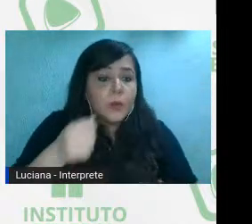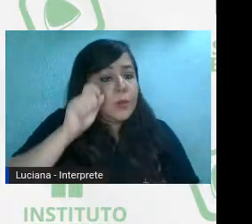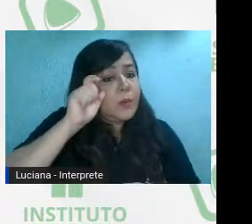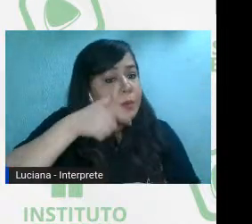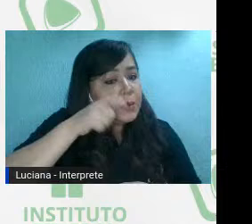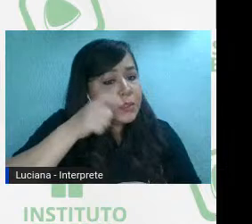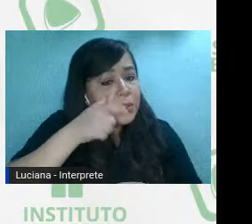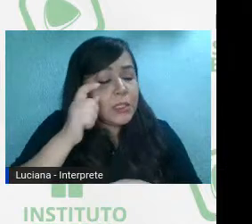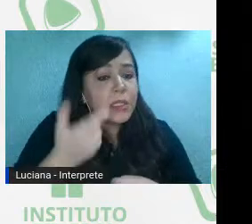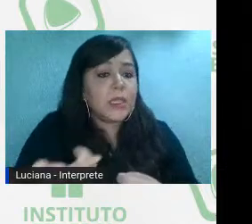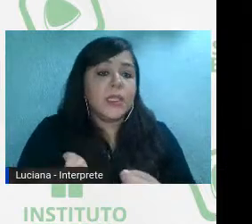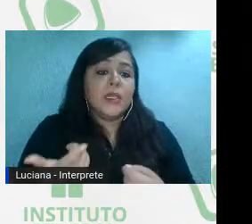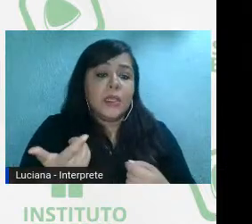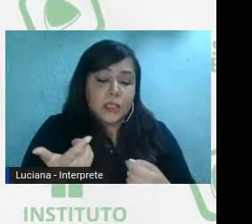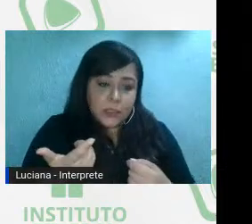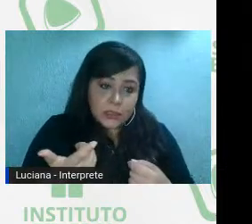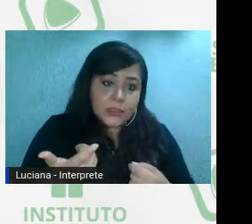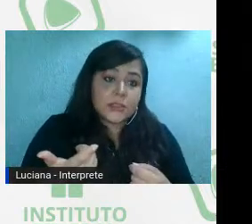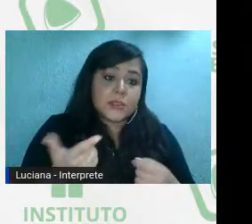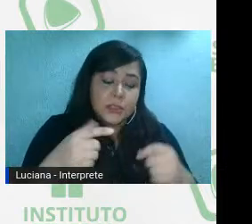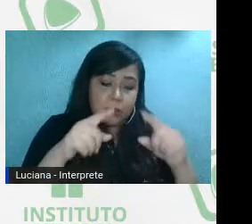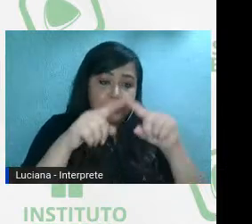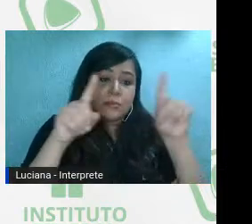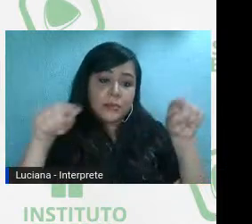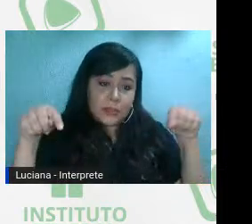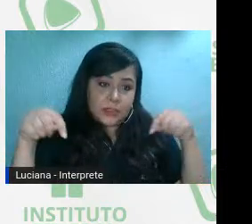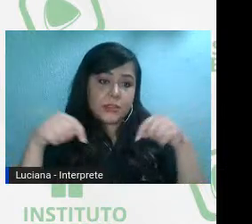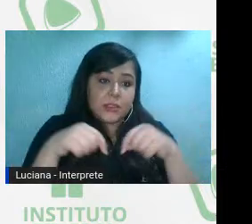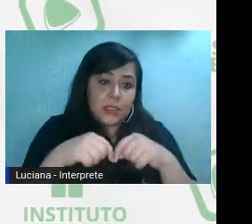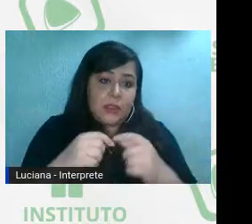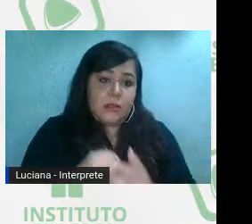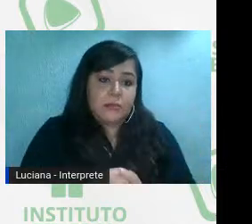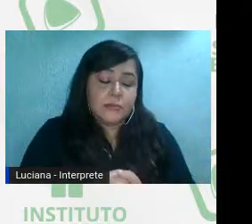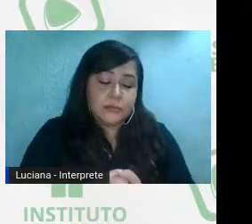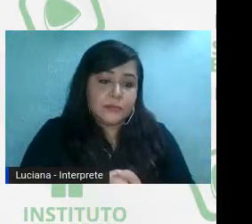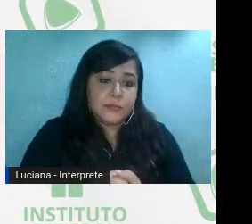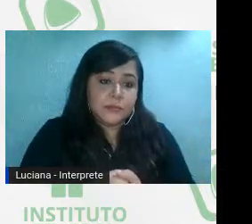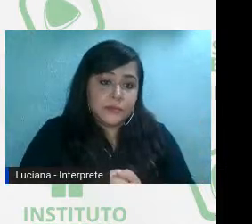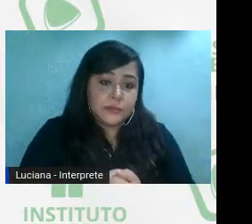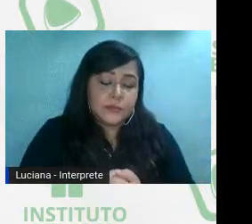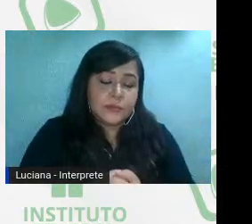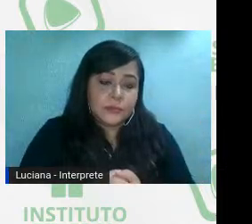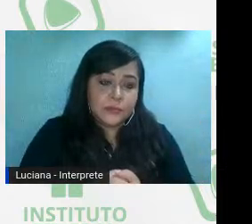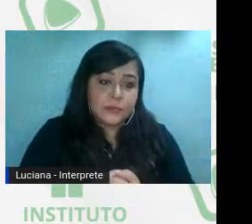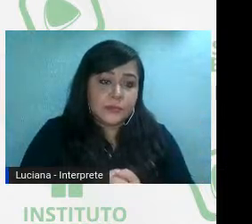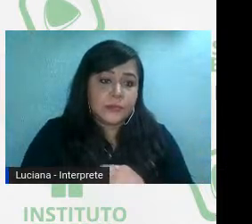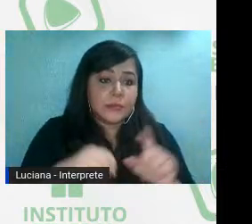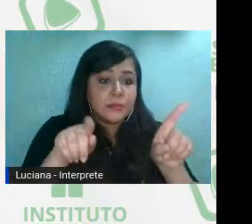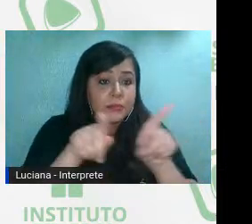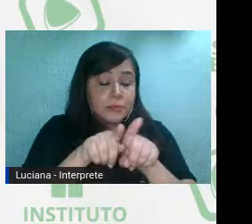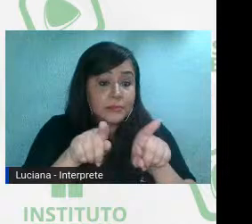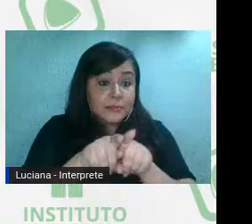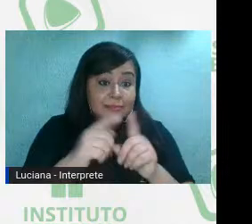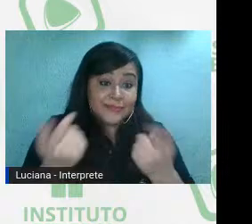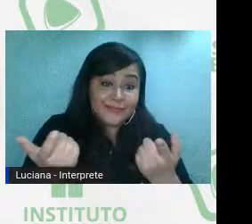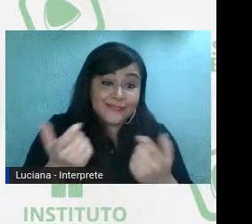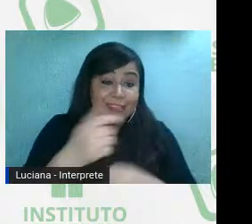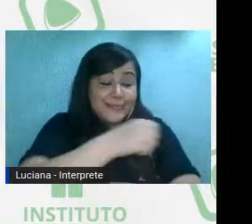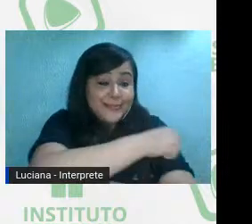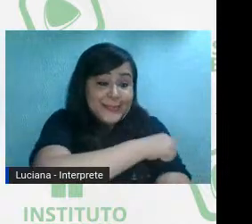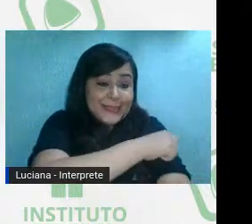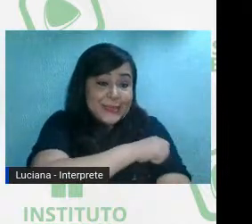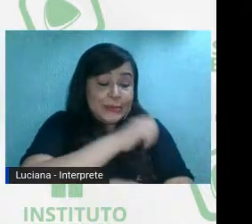já que os alunos têm muitas possibilidades de tirar atenção, né, de perder